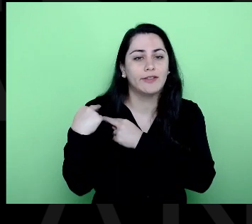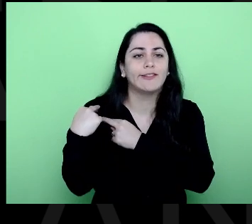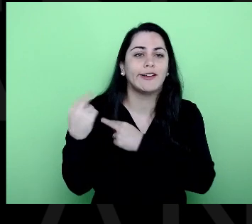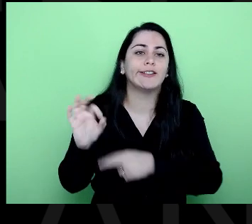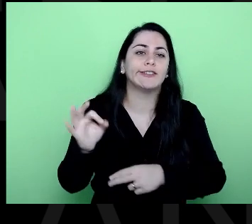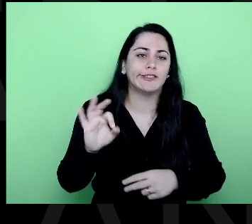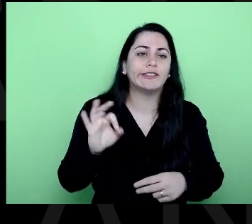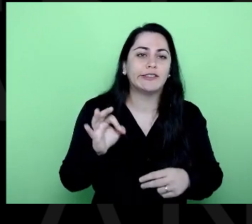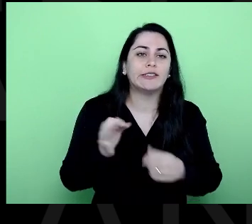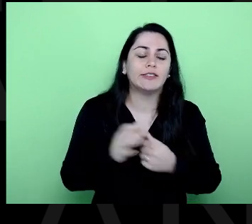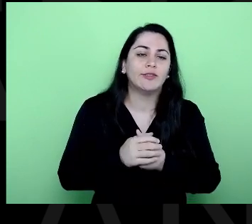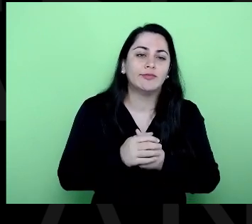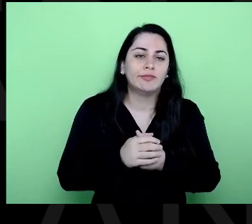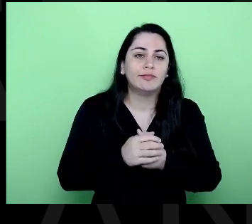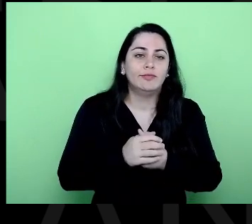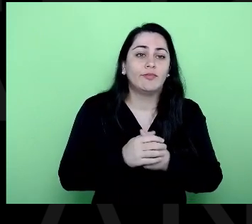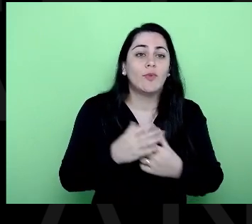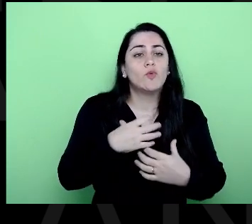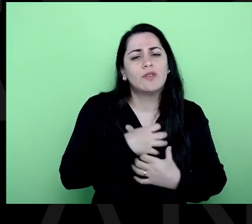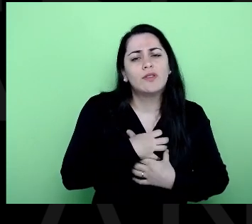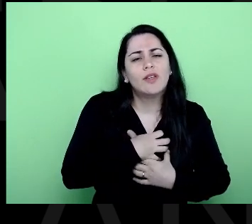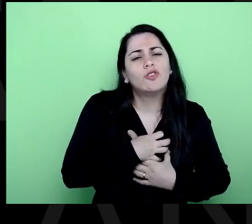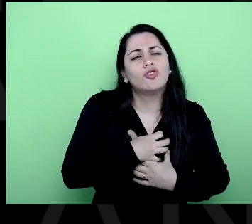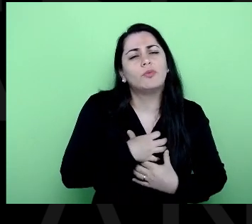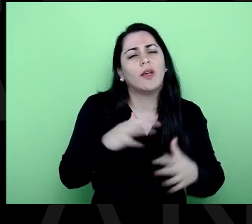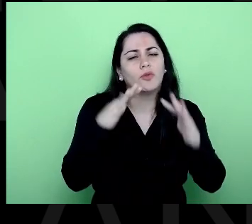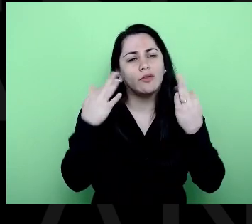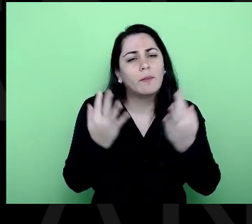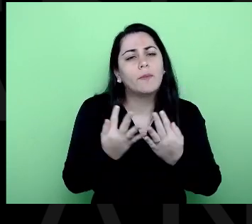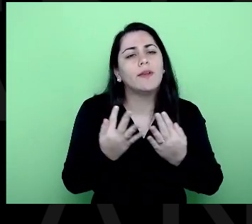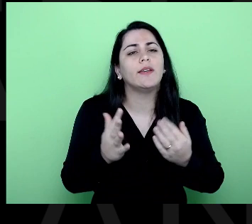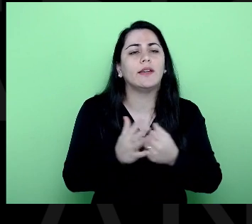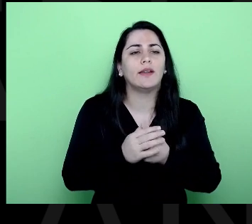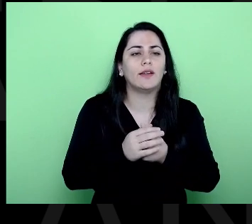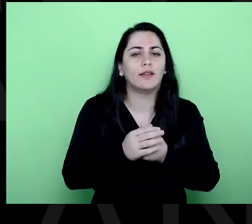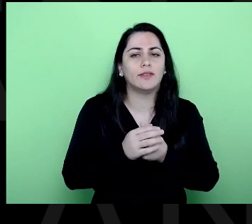está lidando ali com o sentimento,